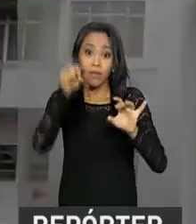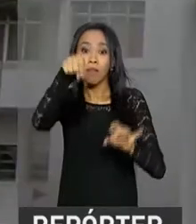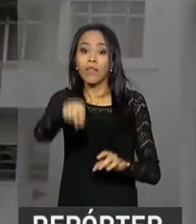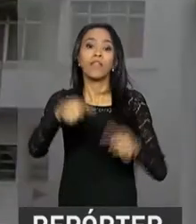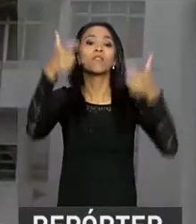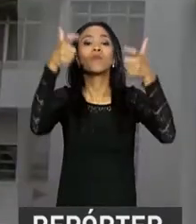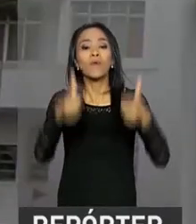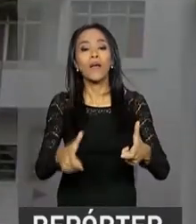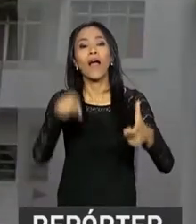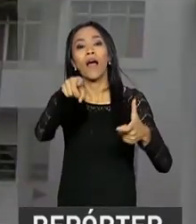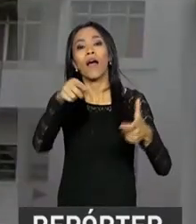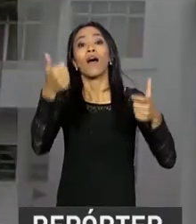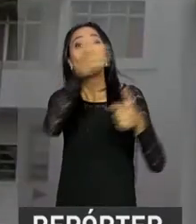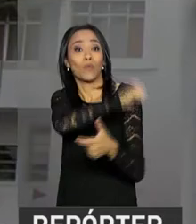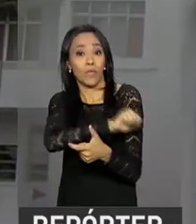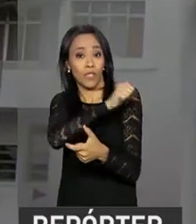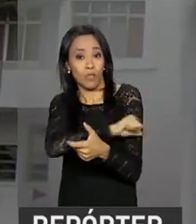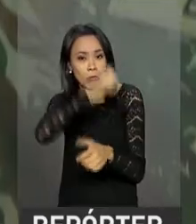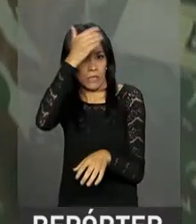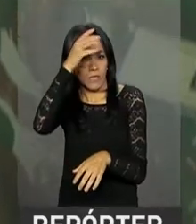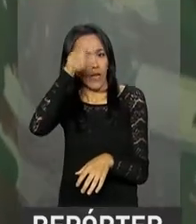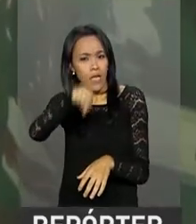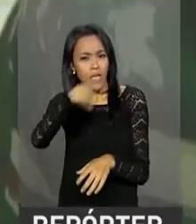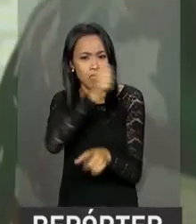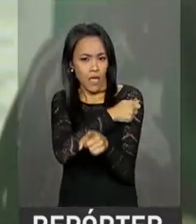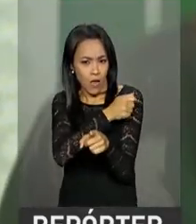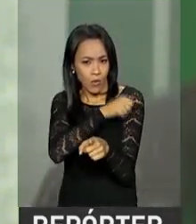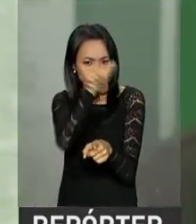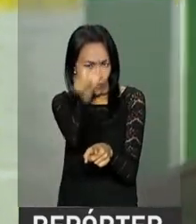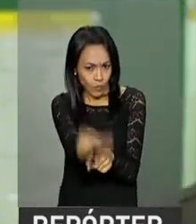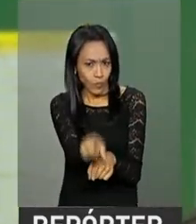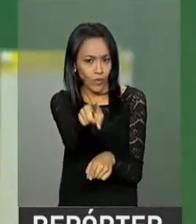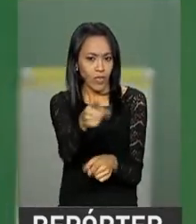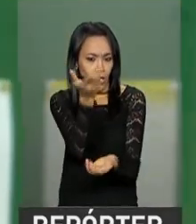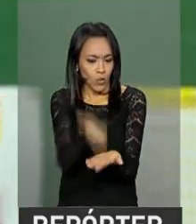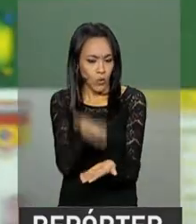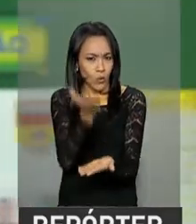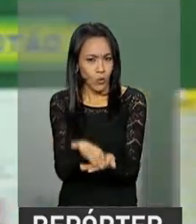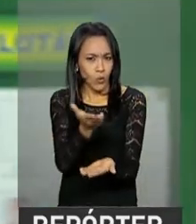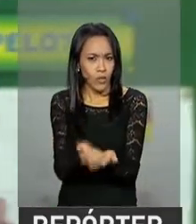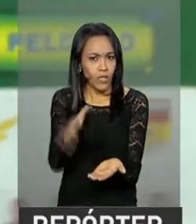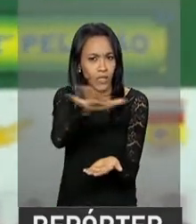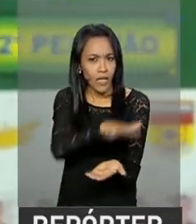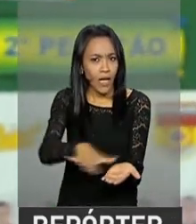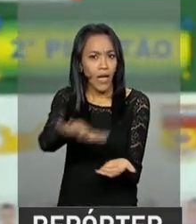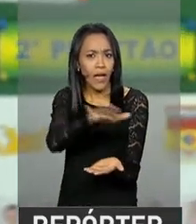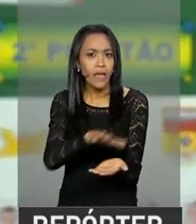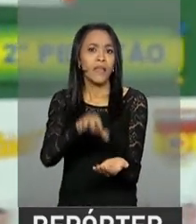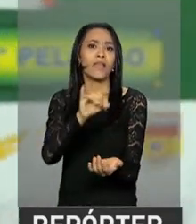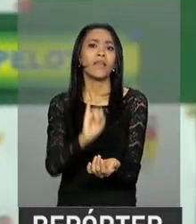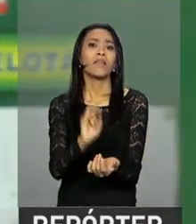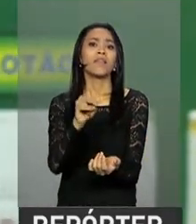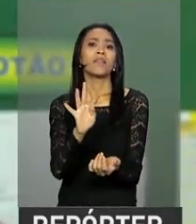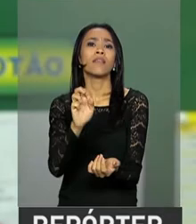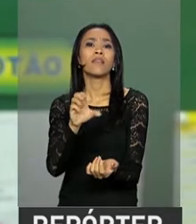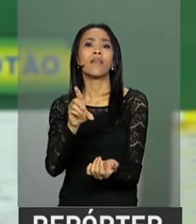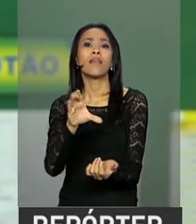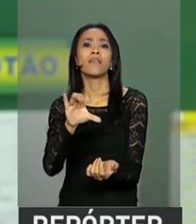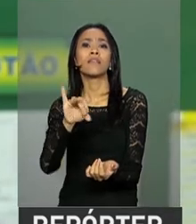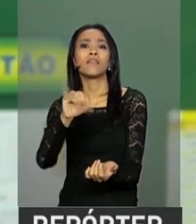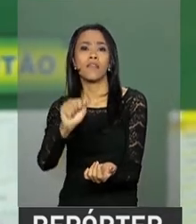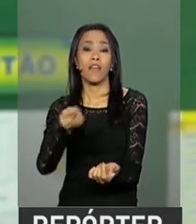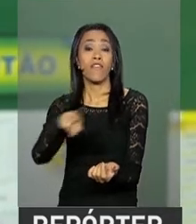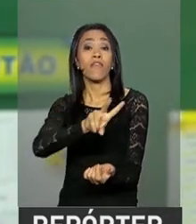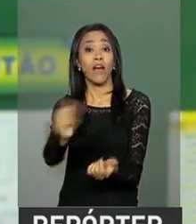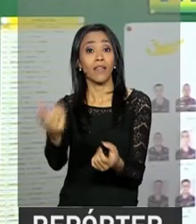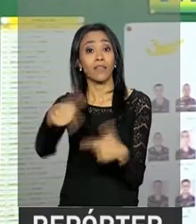de ensino militar no Rio de Janeiro. O aluno Barcelos está se qualificando na área de intendência e vai trabalhar na área